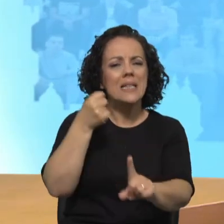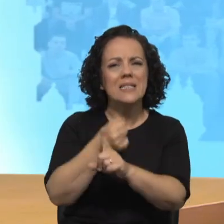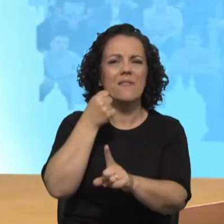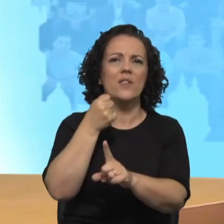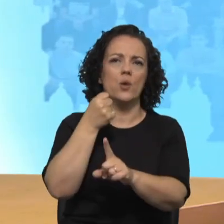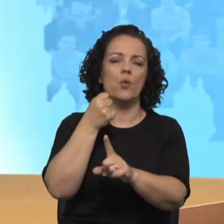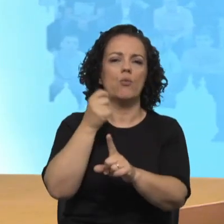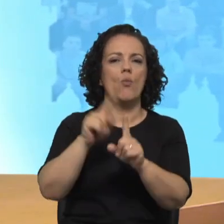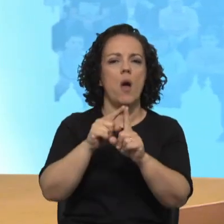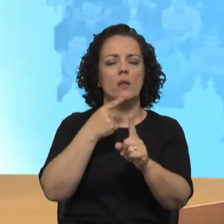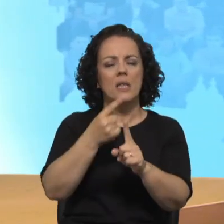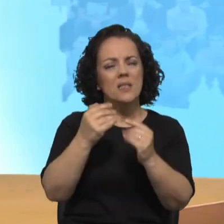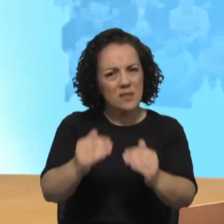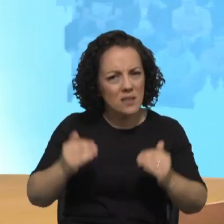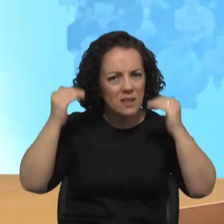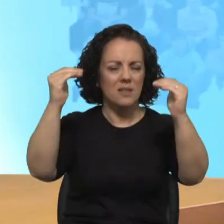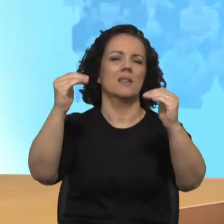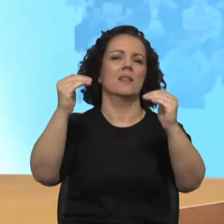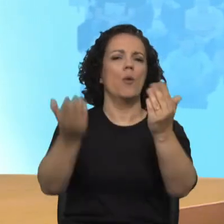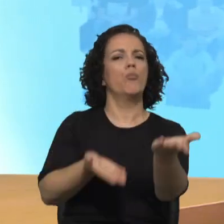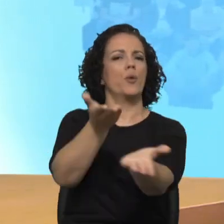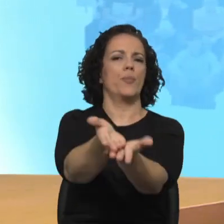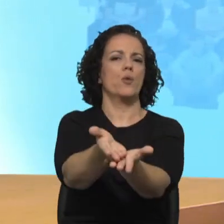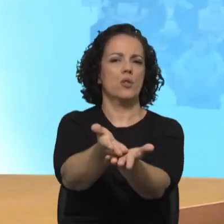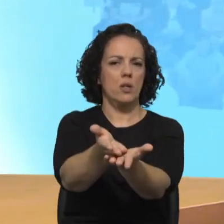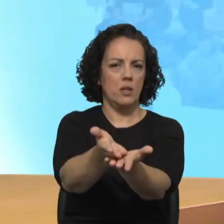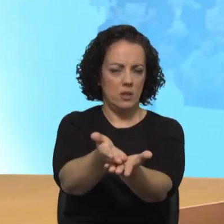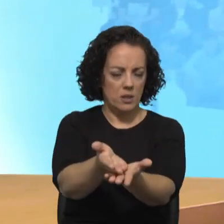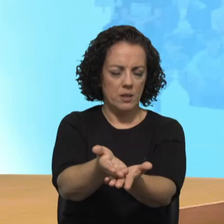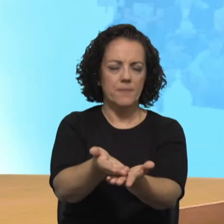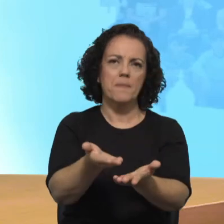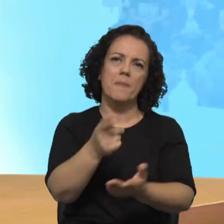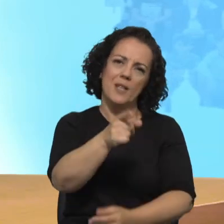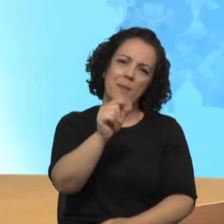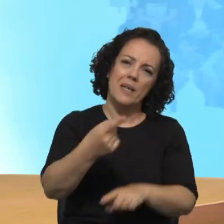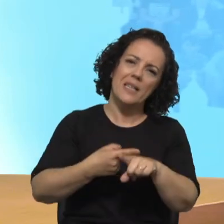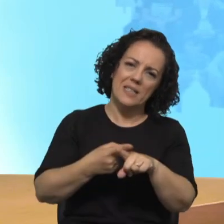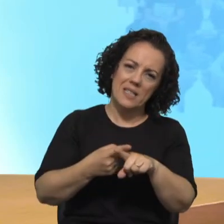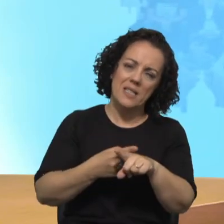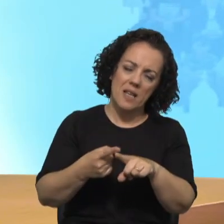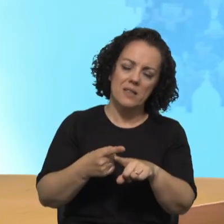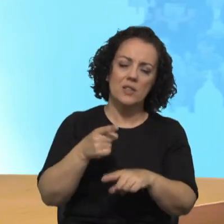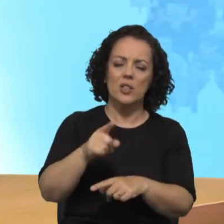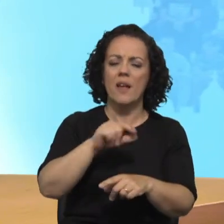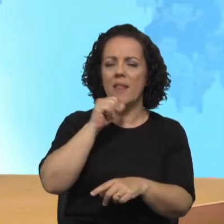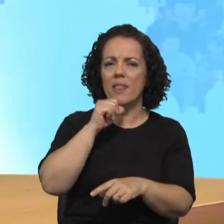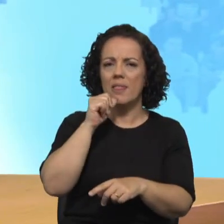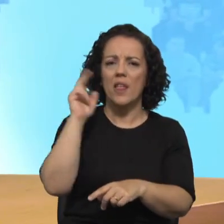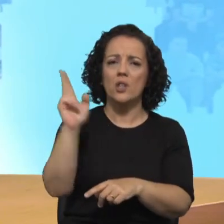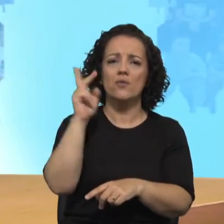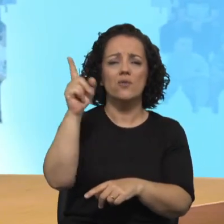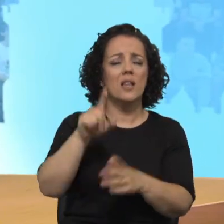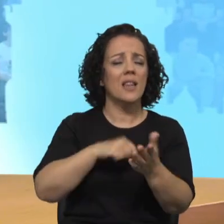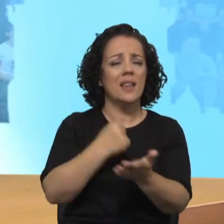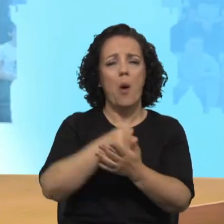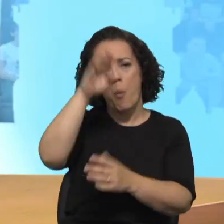está a levantar a fasquia com uma proposta. E isso também é muito interessante. Em todas as Jornadas Mundiais da Juventude é o que o Papa faz com os